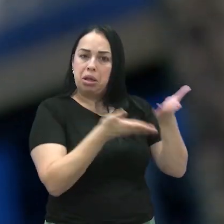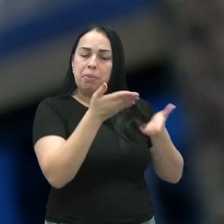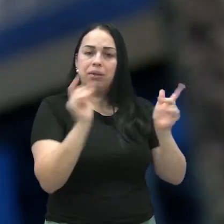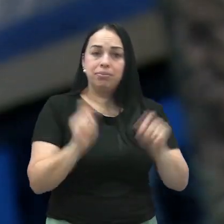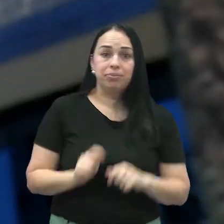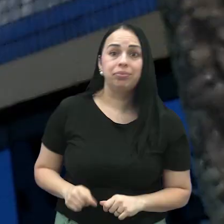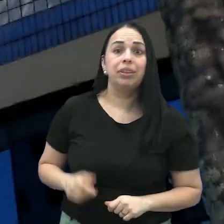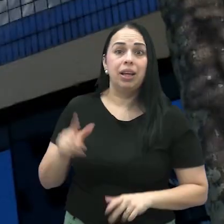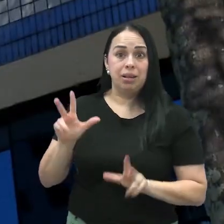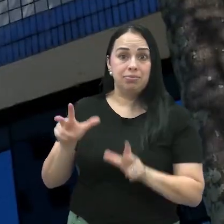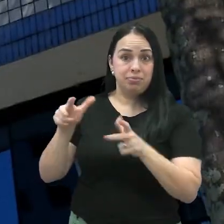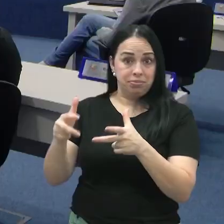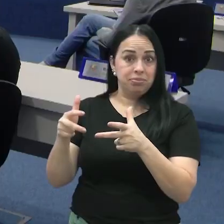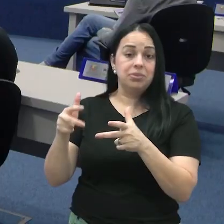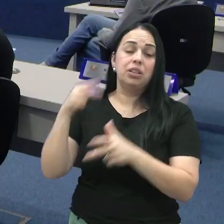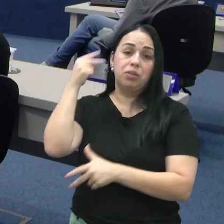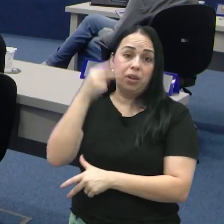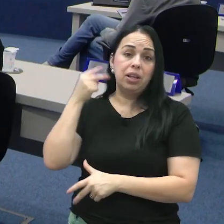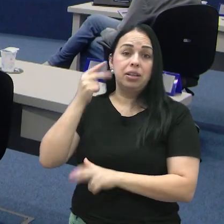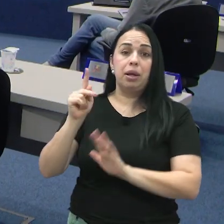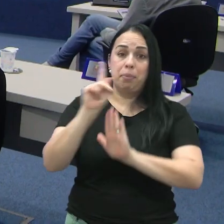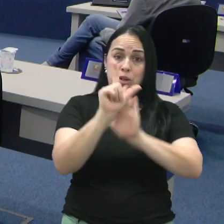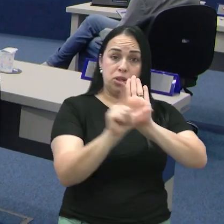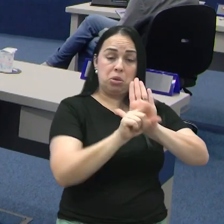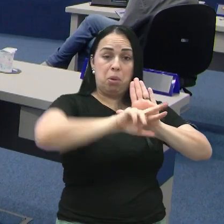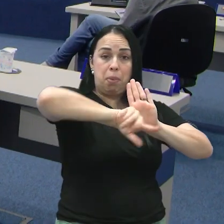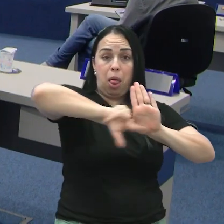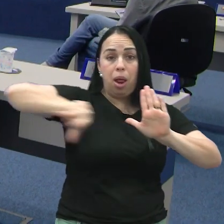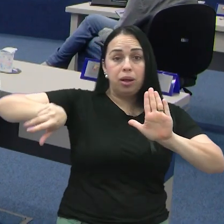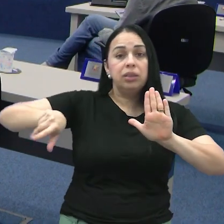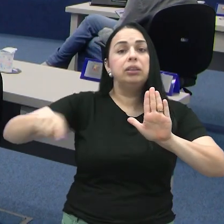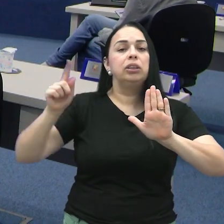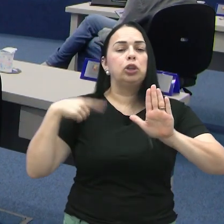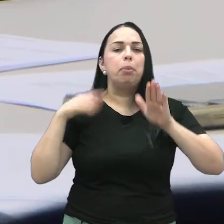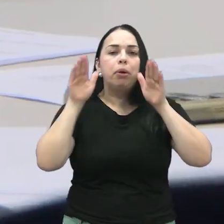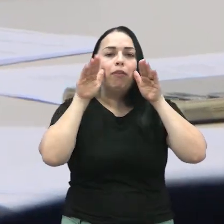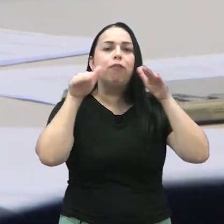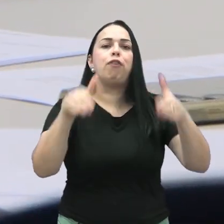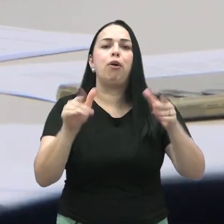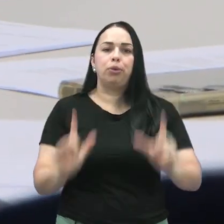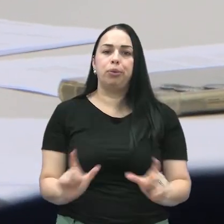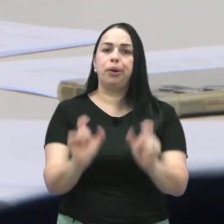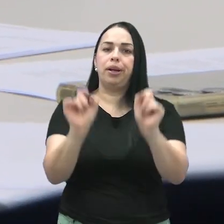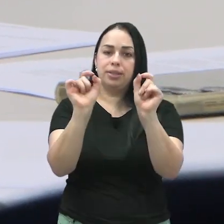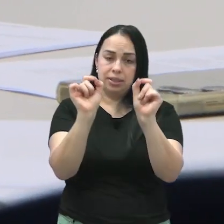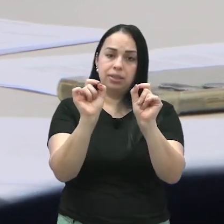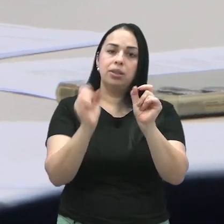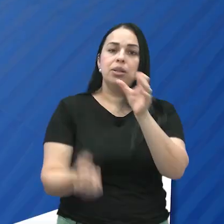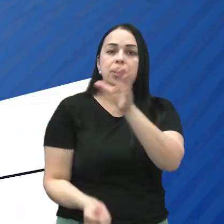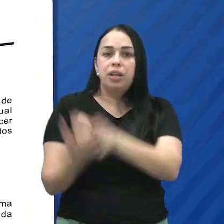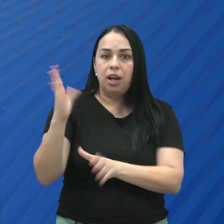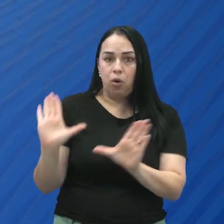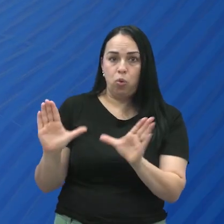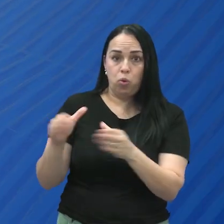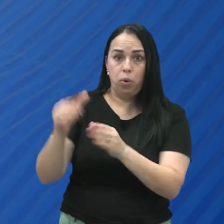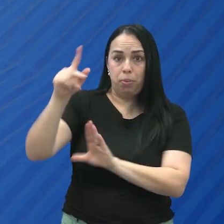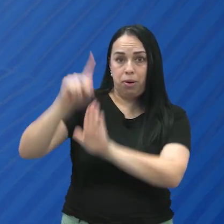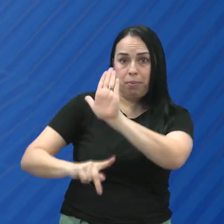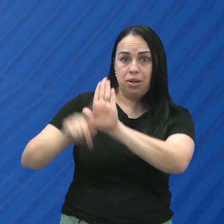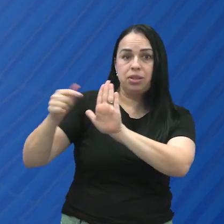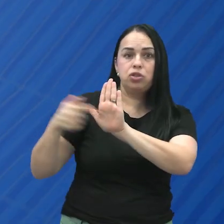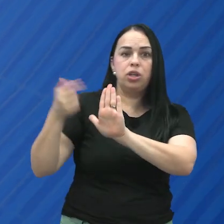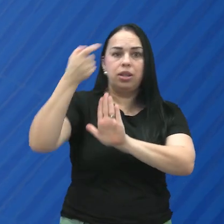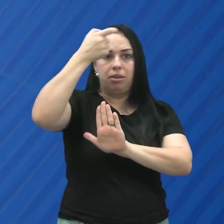Na Câmara de São José dos Campos existem alguns projetos de lei em tramitação sobre a prevenção do câncer, como a criação